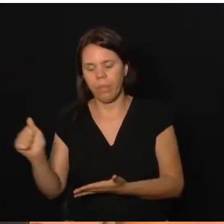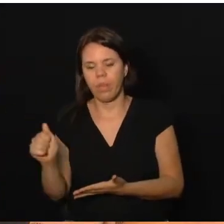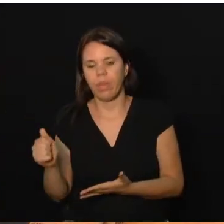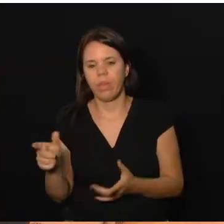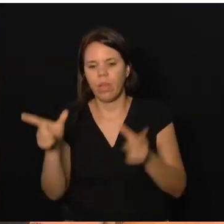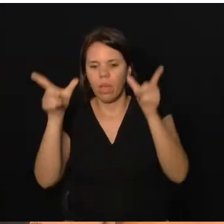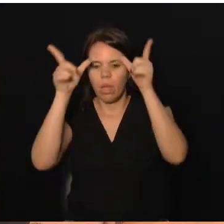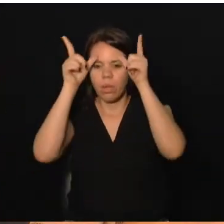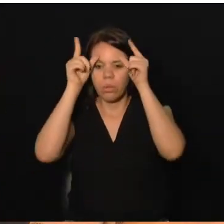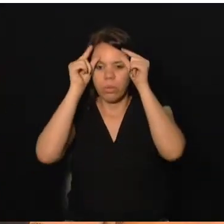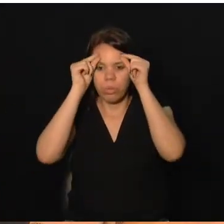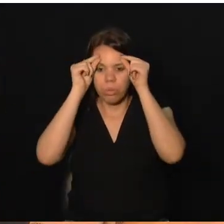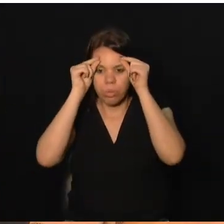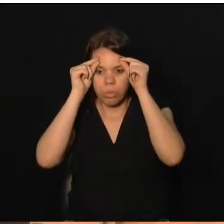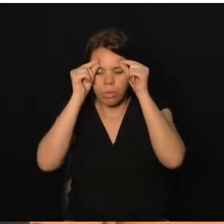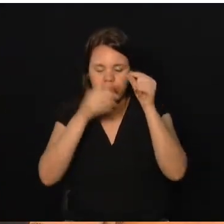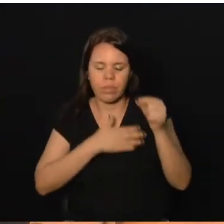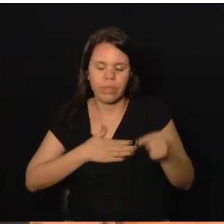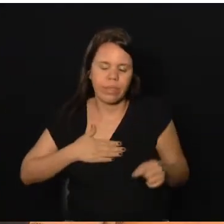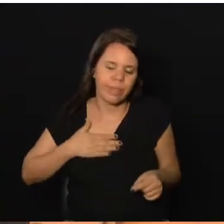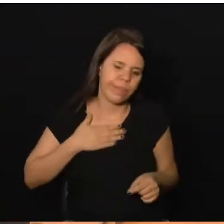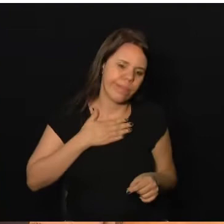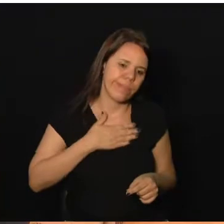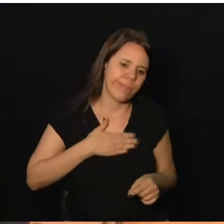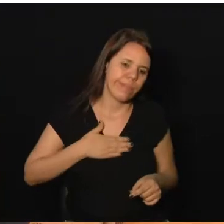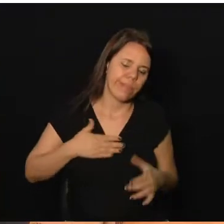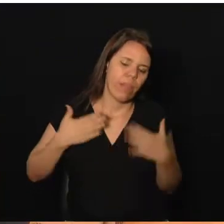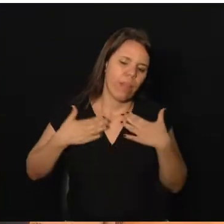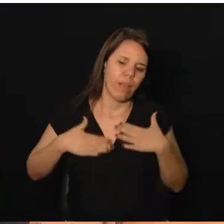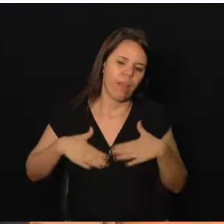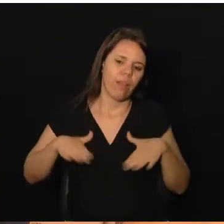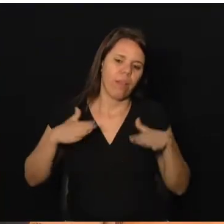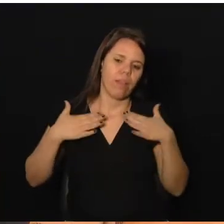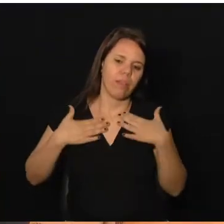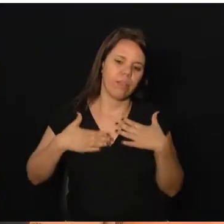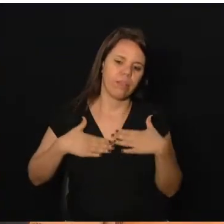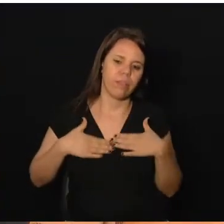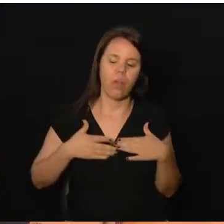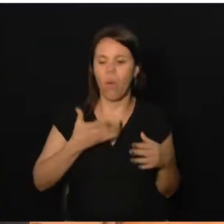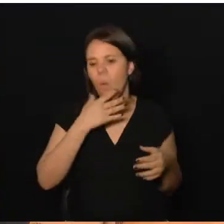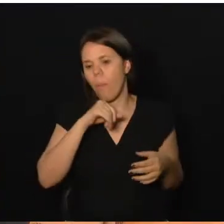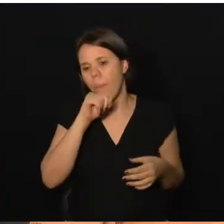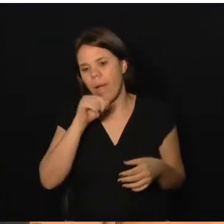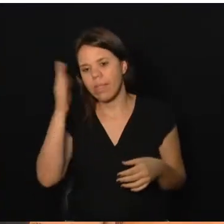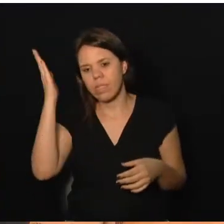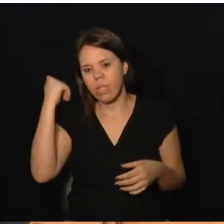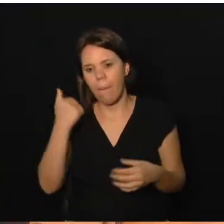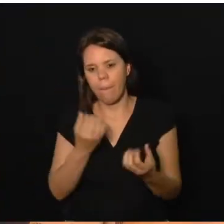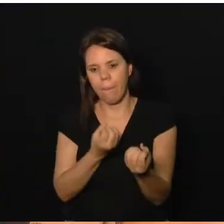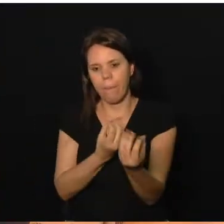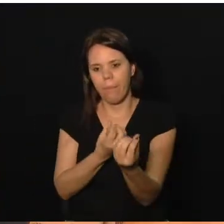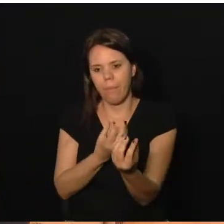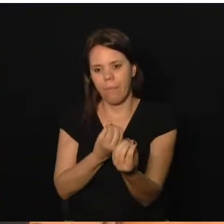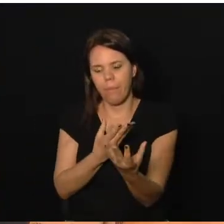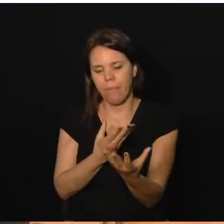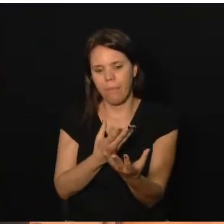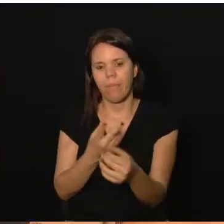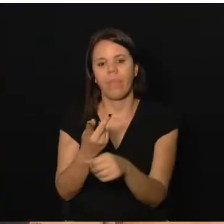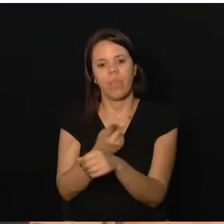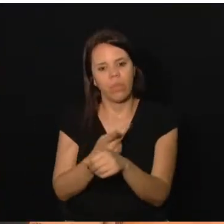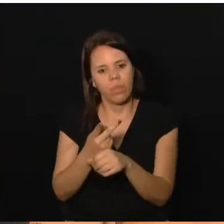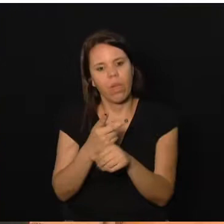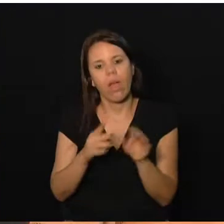alívio, né? De estar ansioso, então ele se acalma. Então, o pai sabendo essas informações e também buscando a ajuda